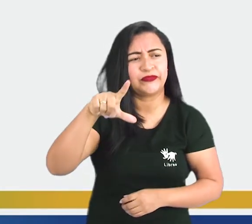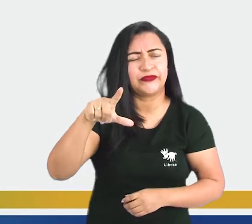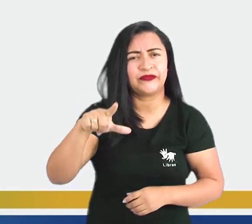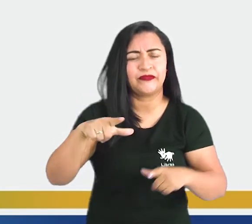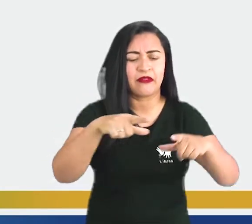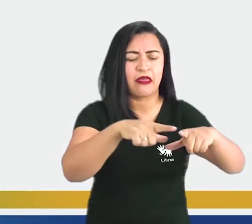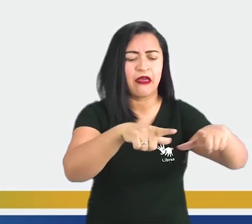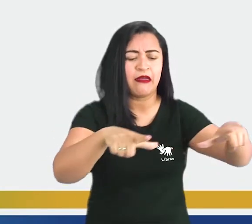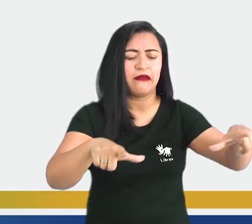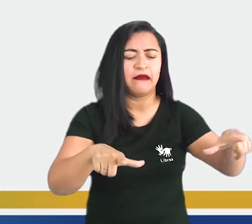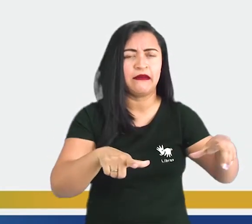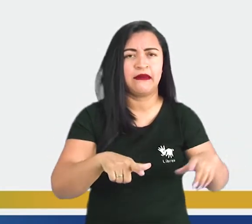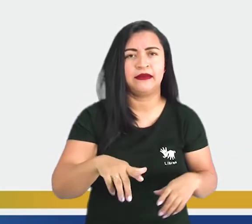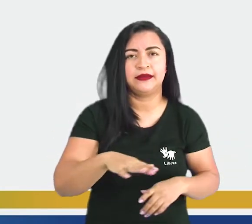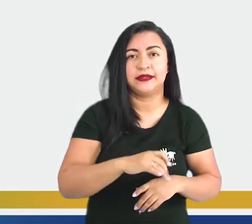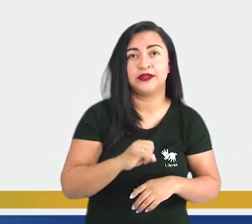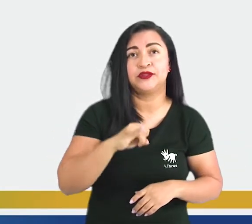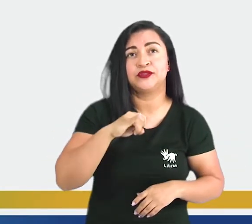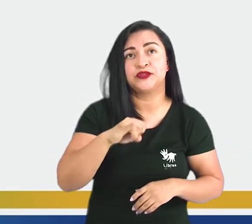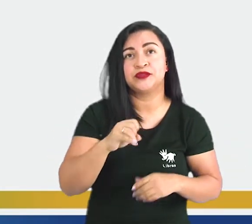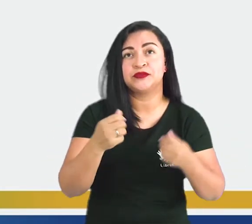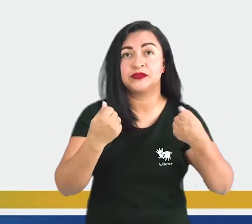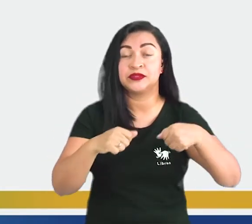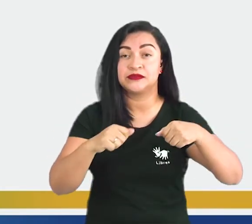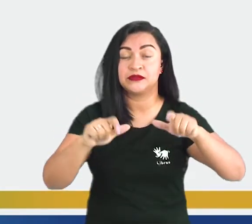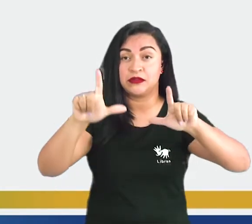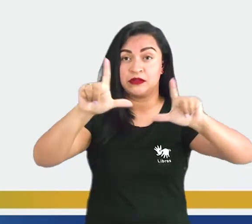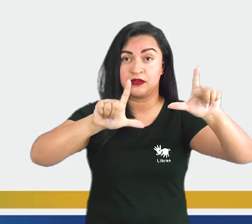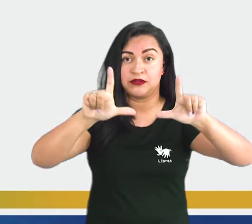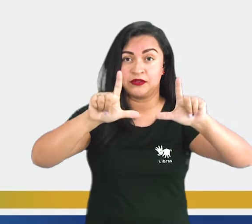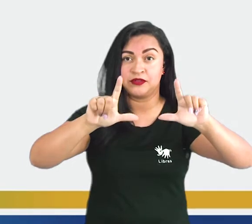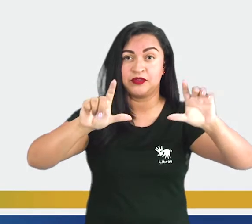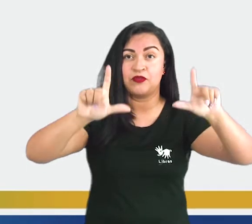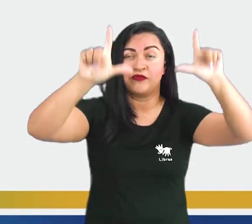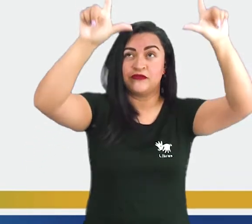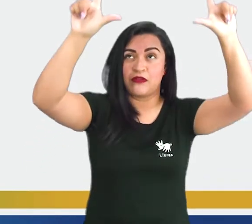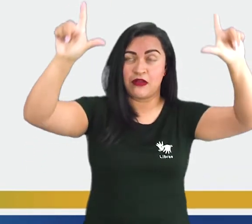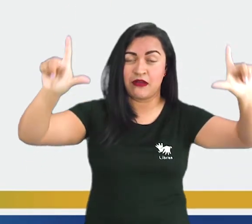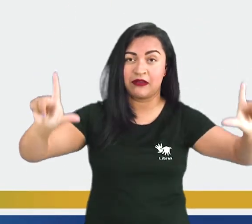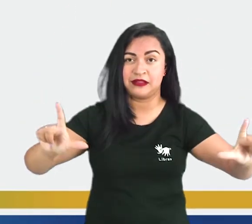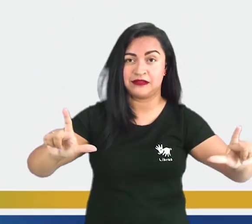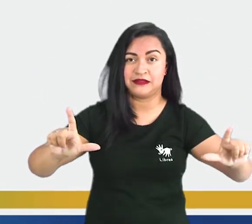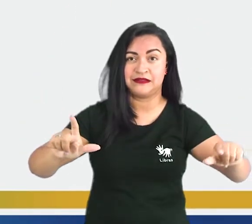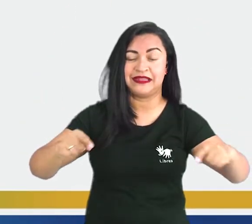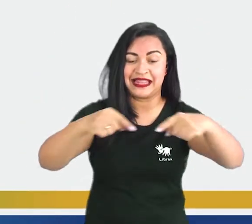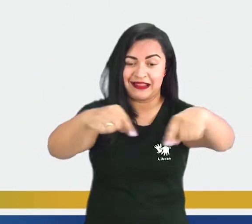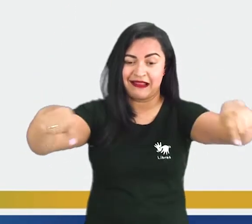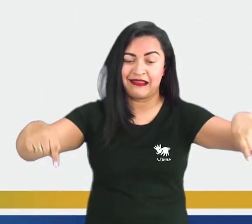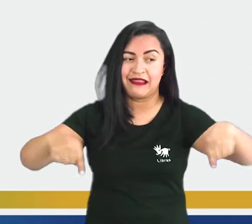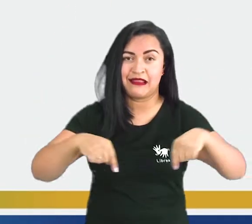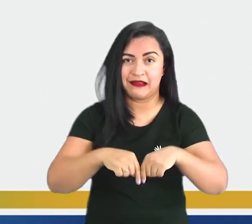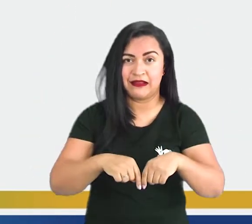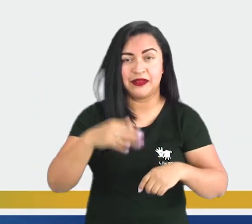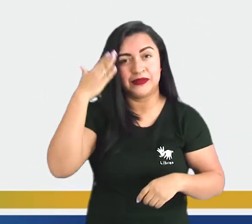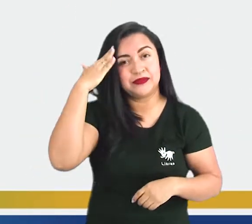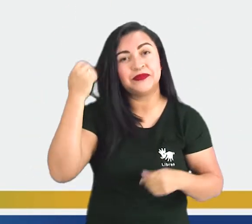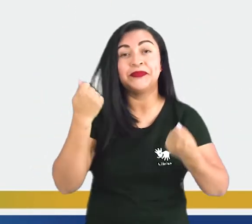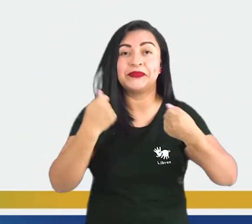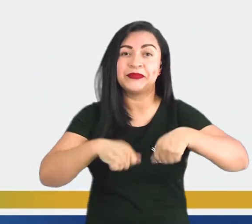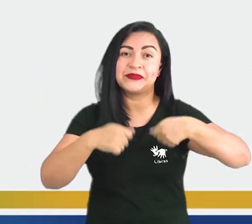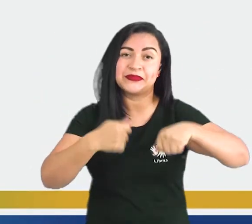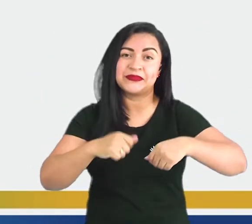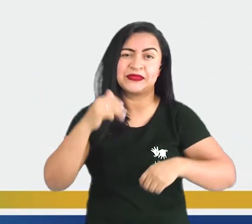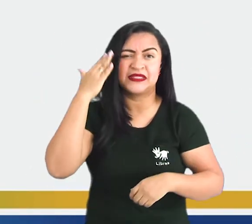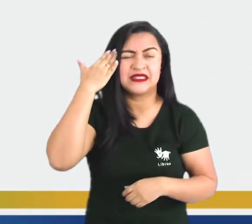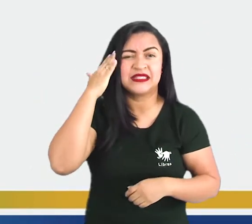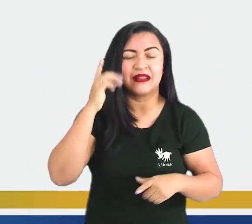quisermos saber se esta televisão vai caber na estante da sala, precisamos conhecer a área da televisão e a área da